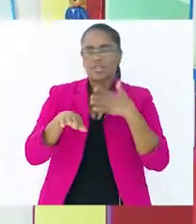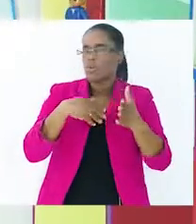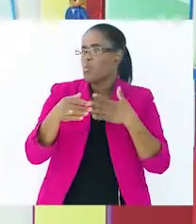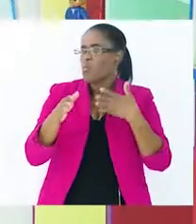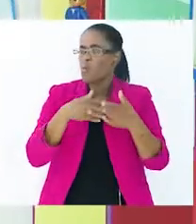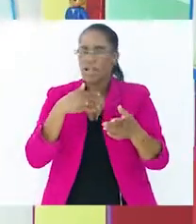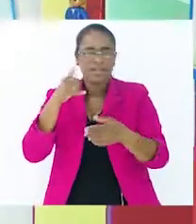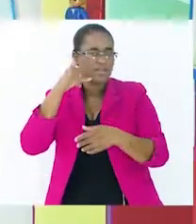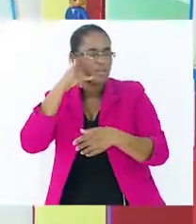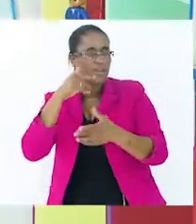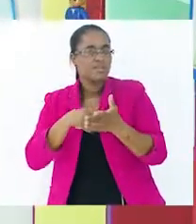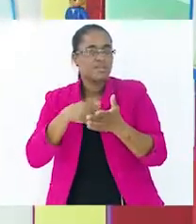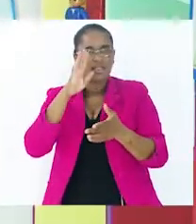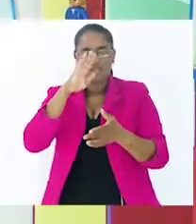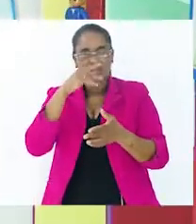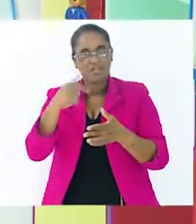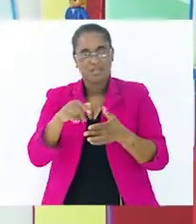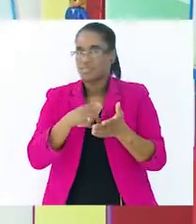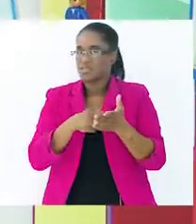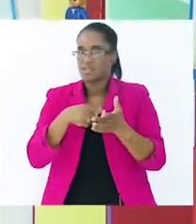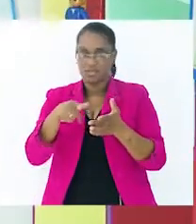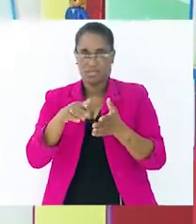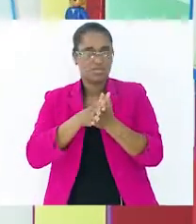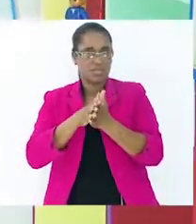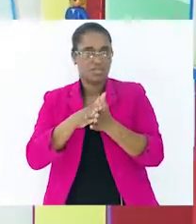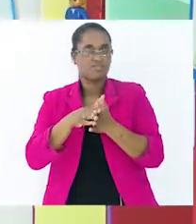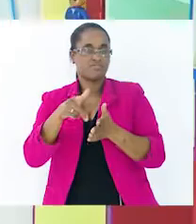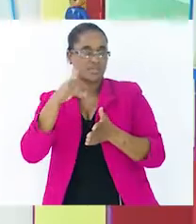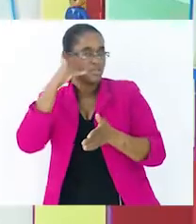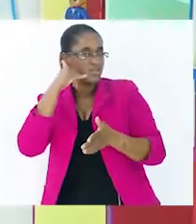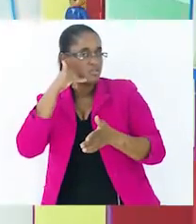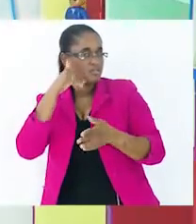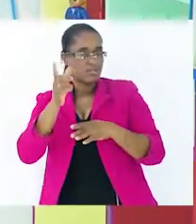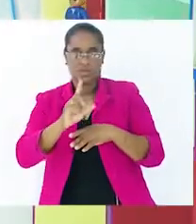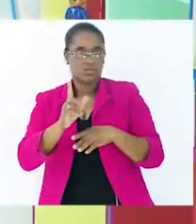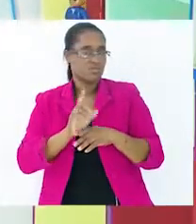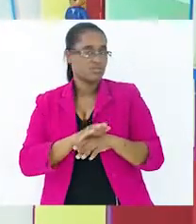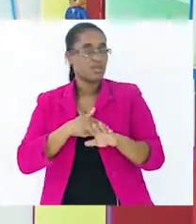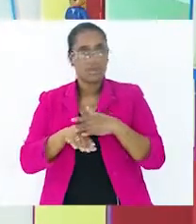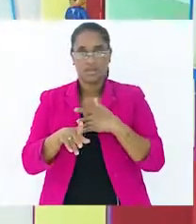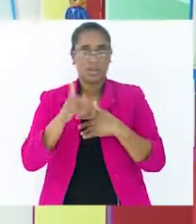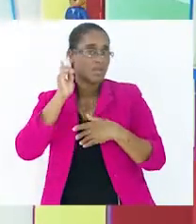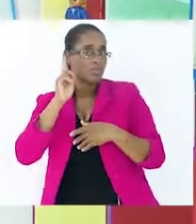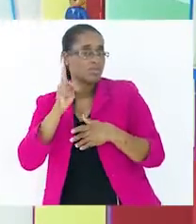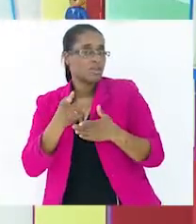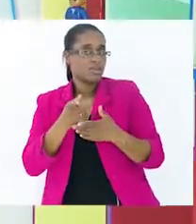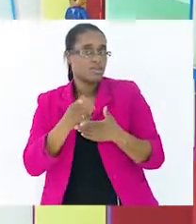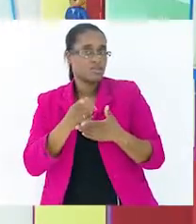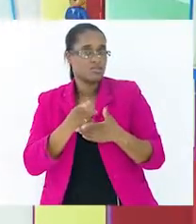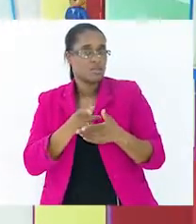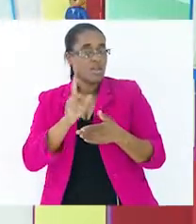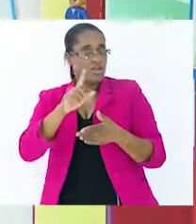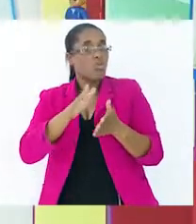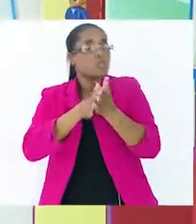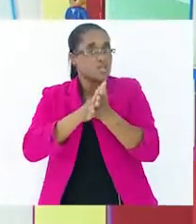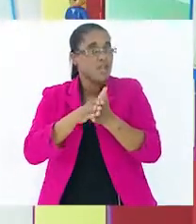chamada necessária. Se não tens necessidade de usar essa linha, não usa. É importante não usar de forma ilegal,